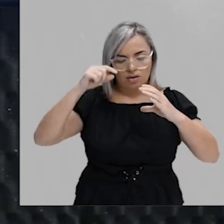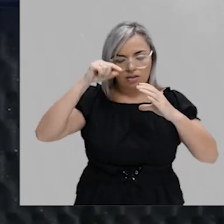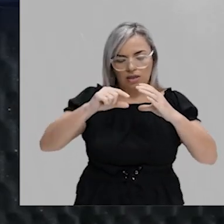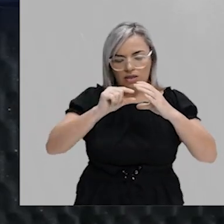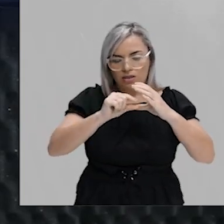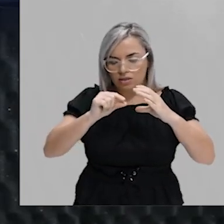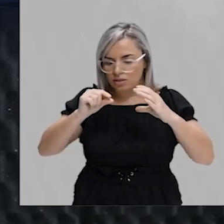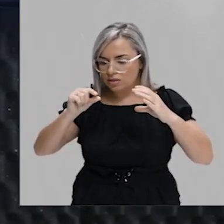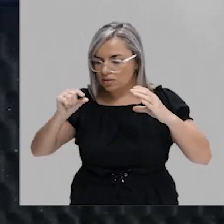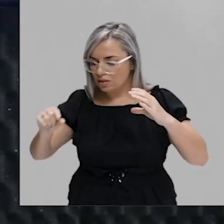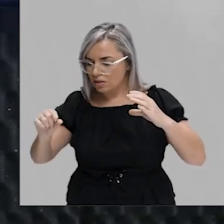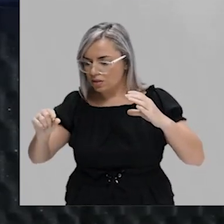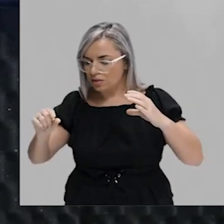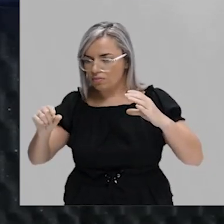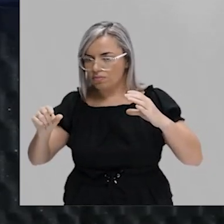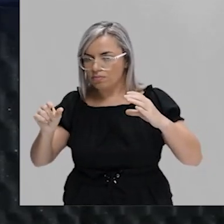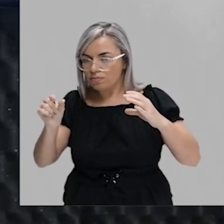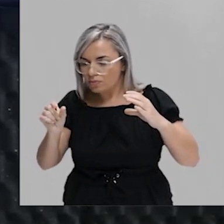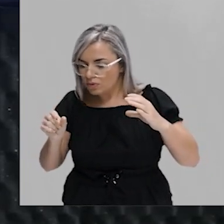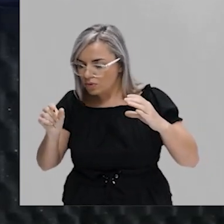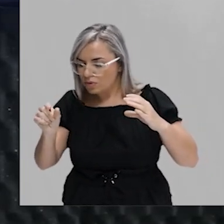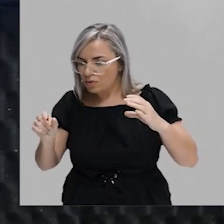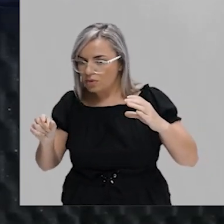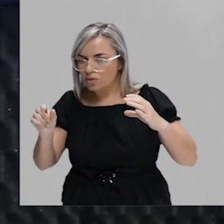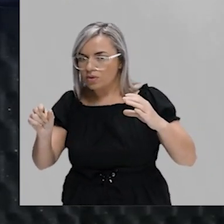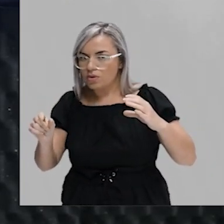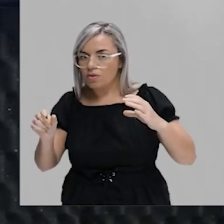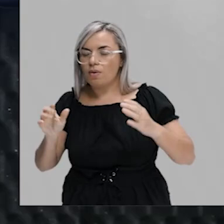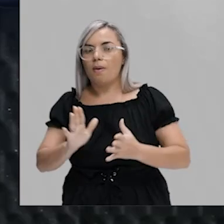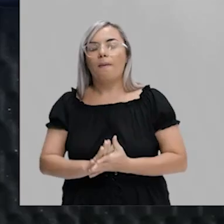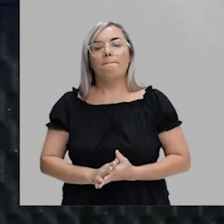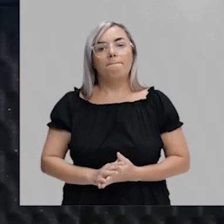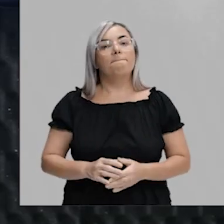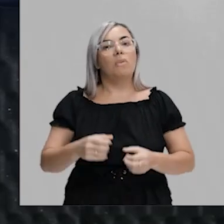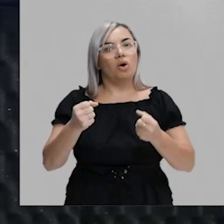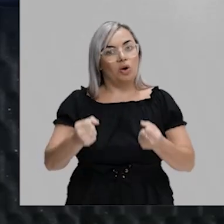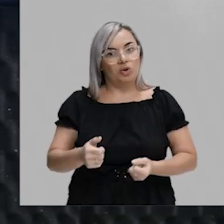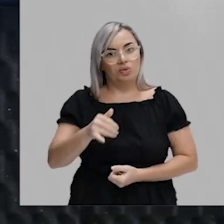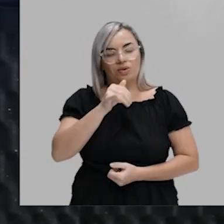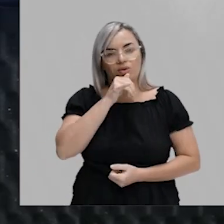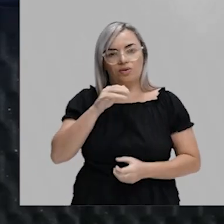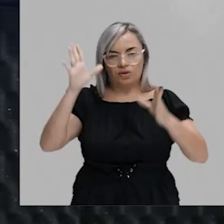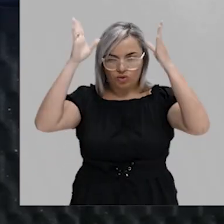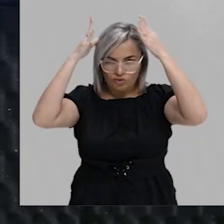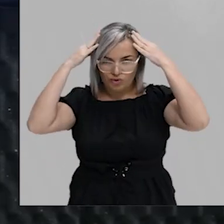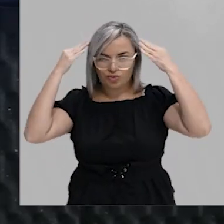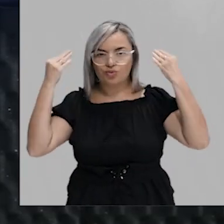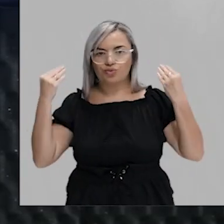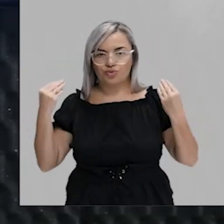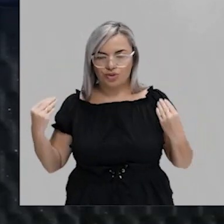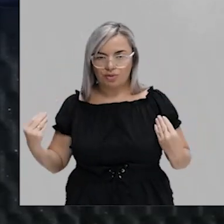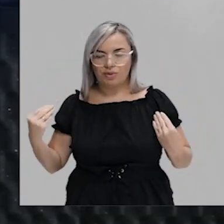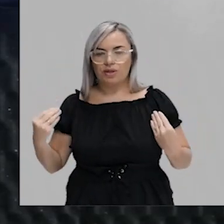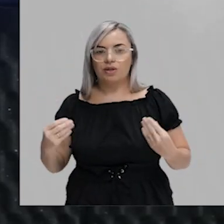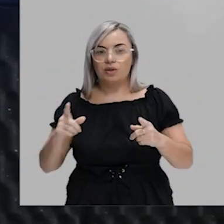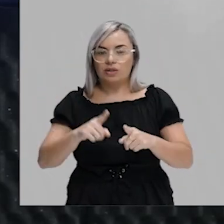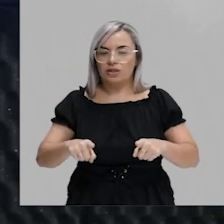nuclear. Essa amostra de célula pode ser, por exemplo, um fio de cabelo, pode ser, por exemplo, uma amostra de sangue, tá?